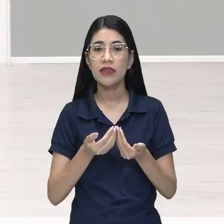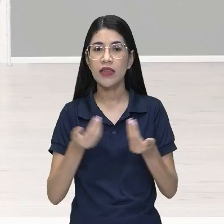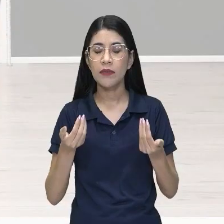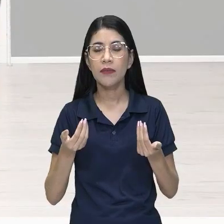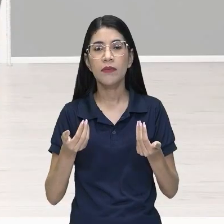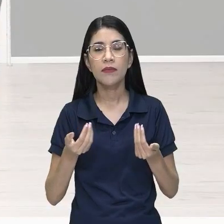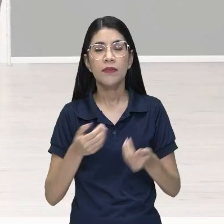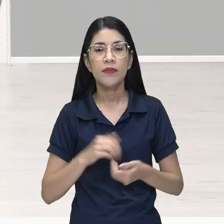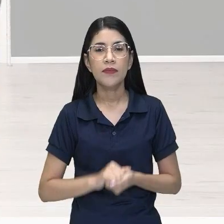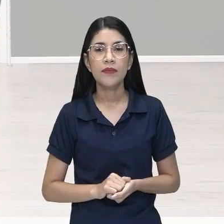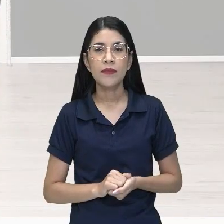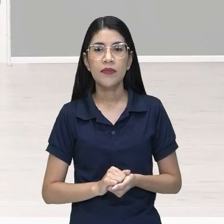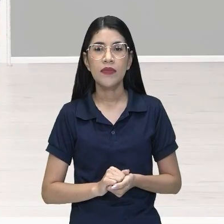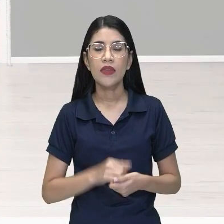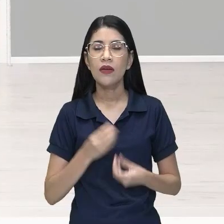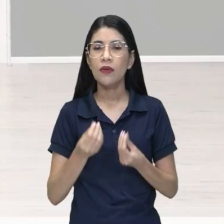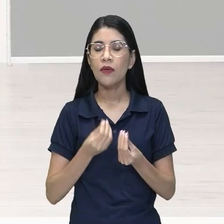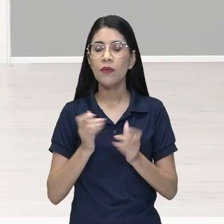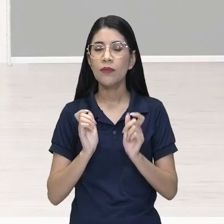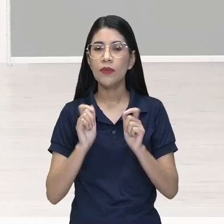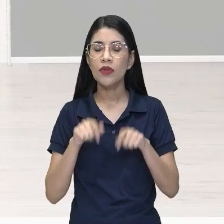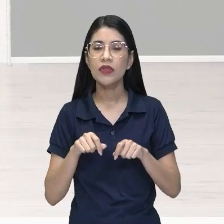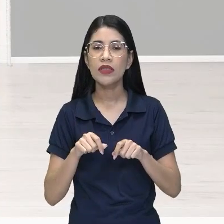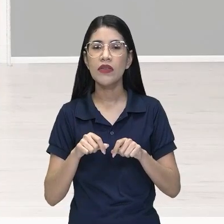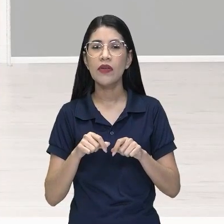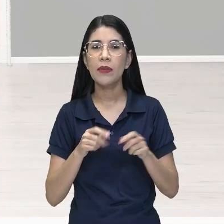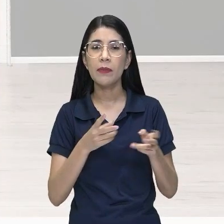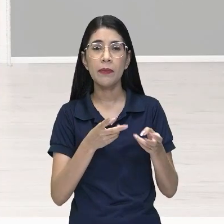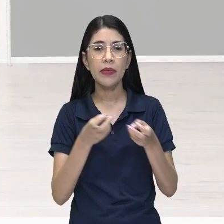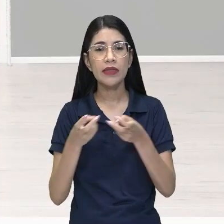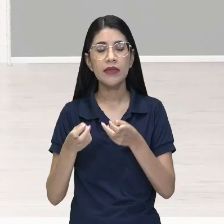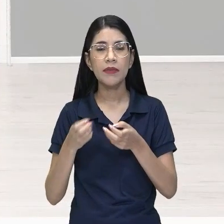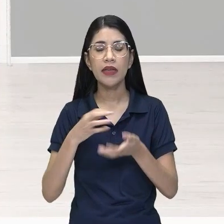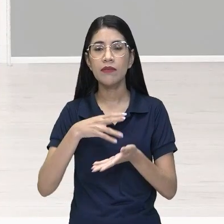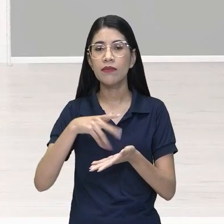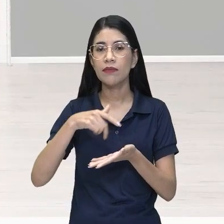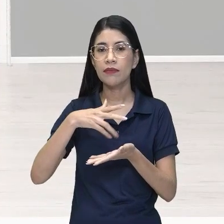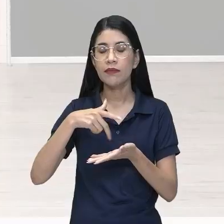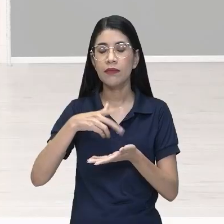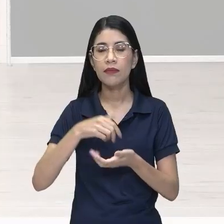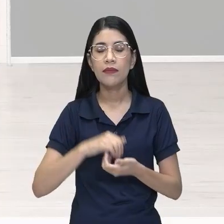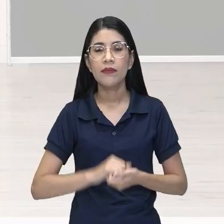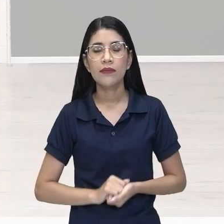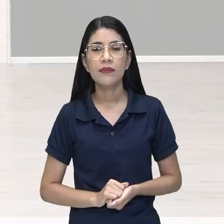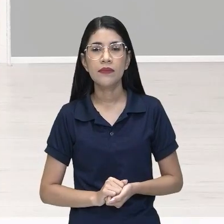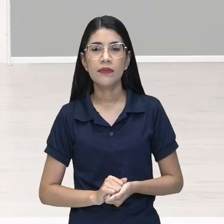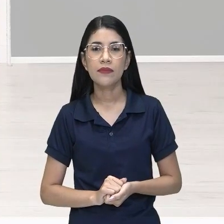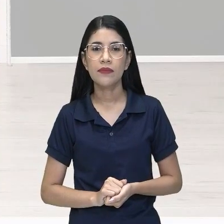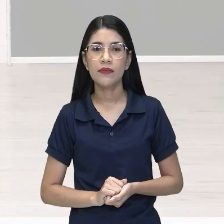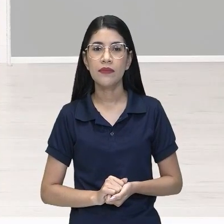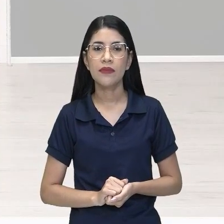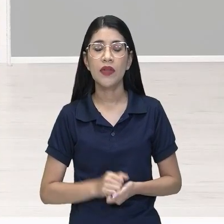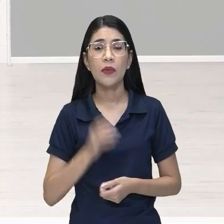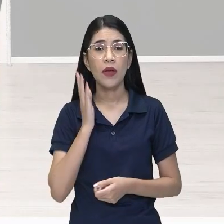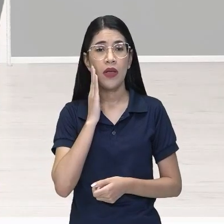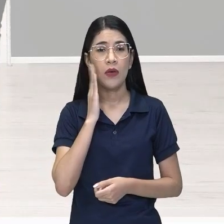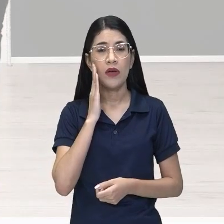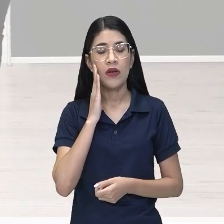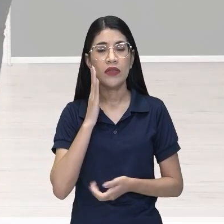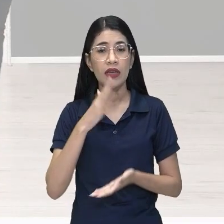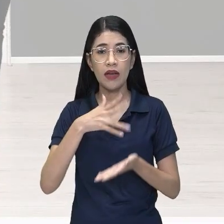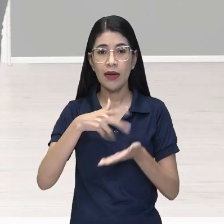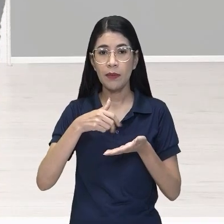dissociando, né? E como é que eu posso reconhecer uma base? Eu reconheço uma base